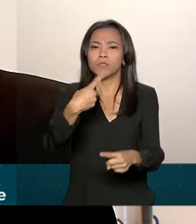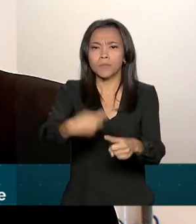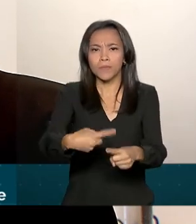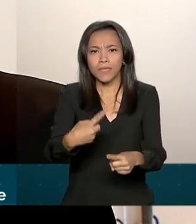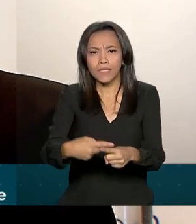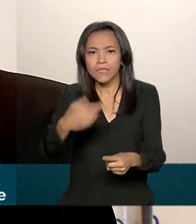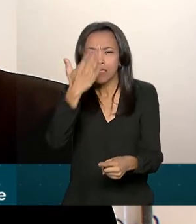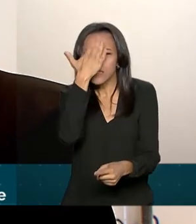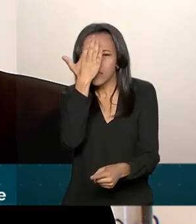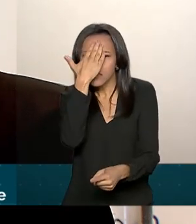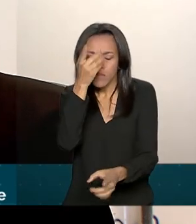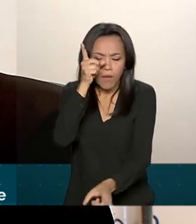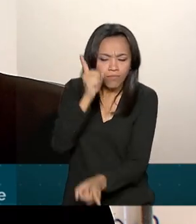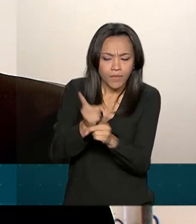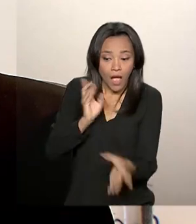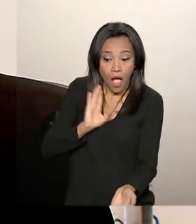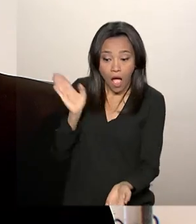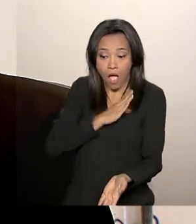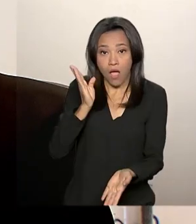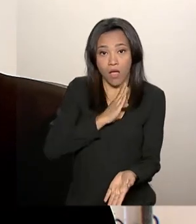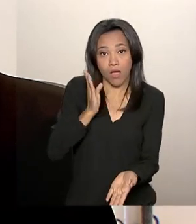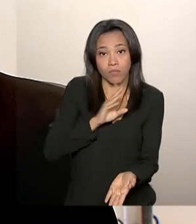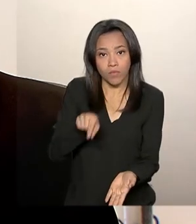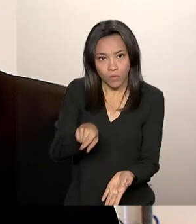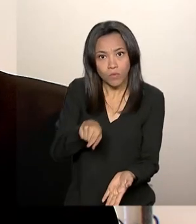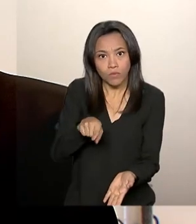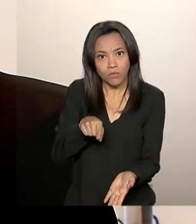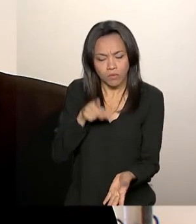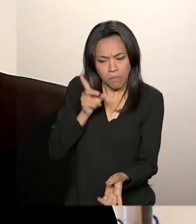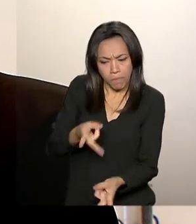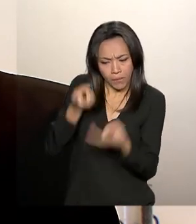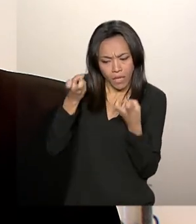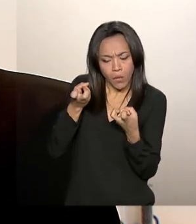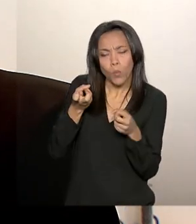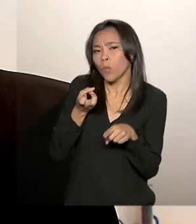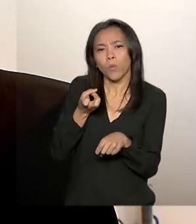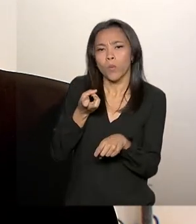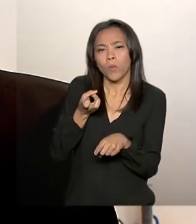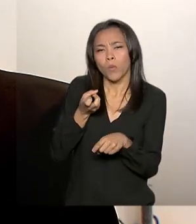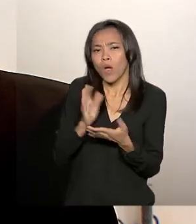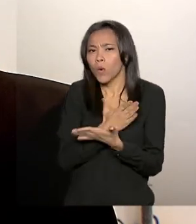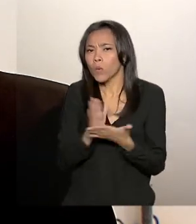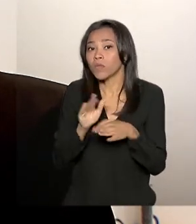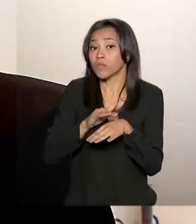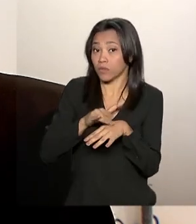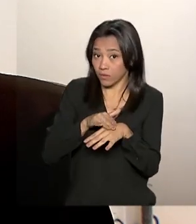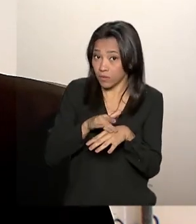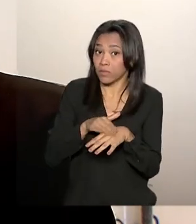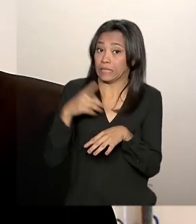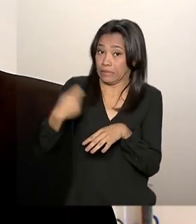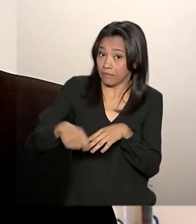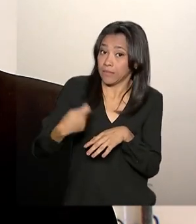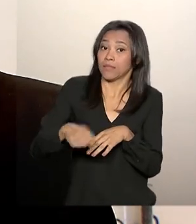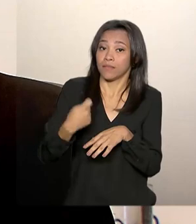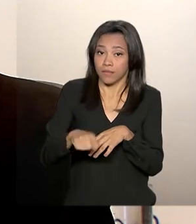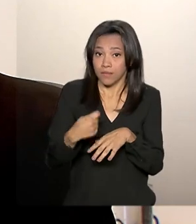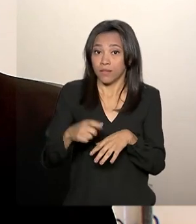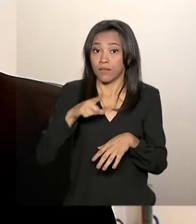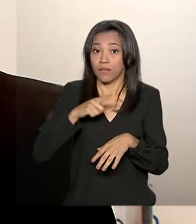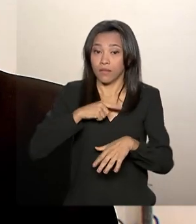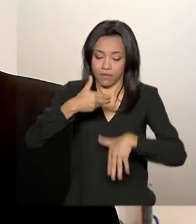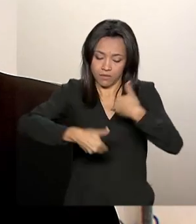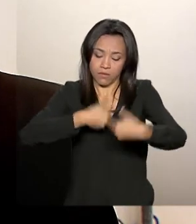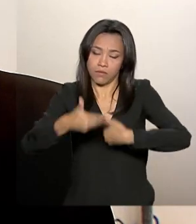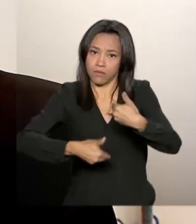descubra o mais rápido possível se detecta o mais rápido possível algumas doenças que precisam ter tratamento